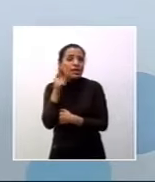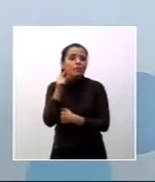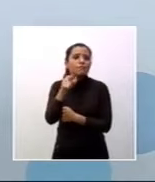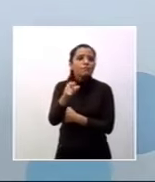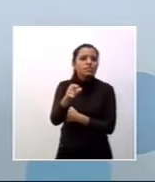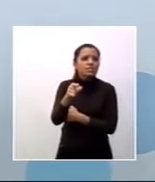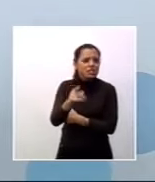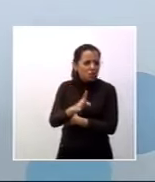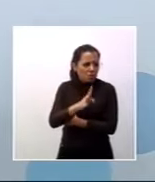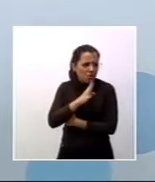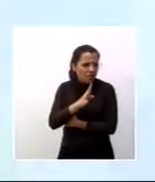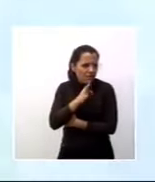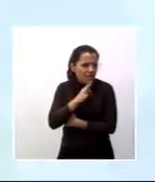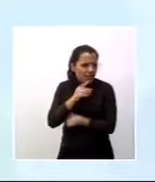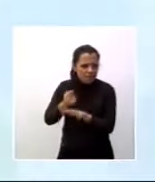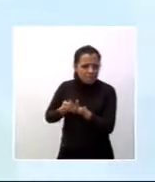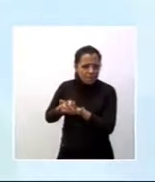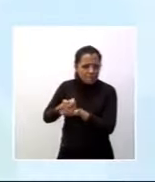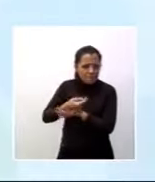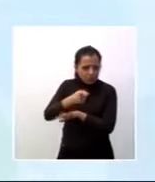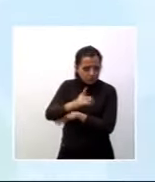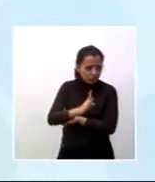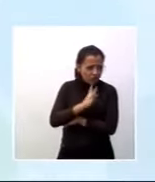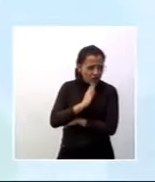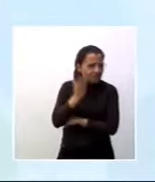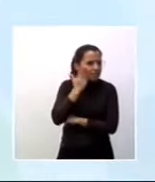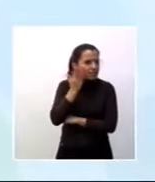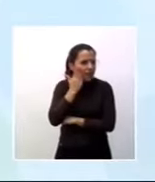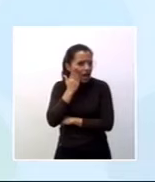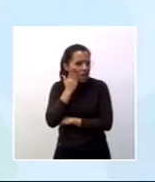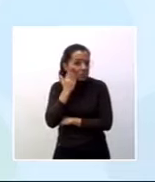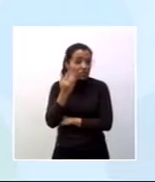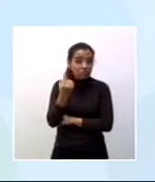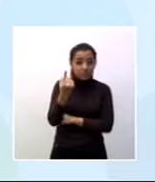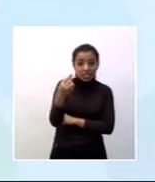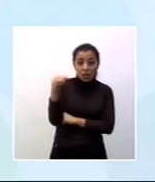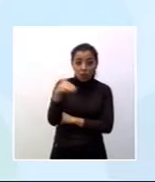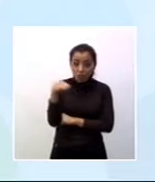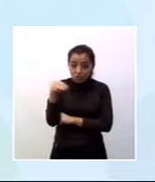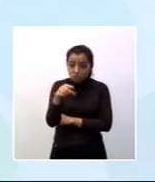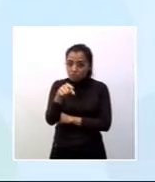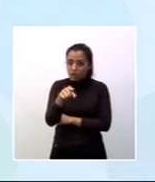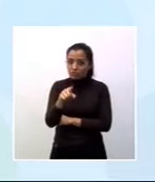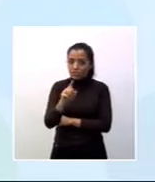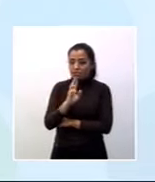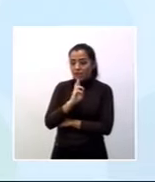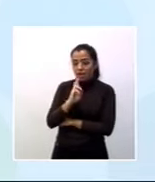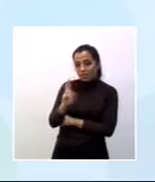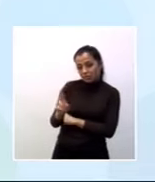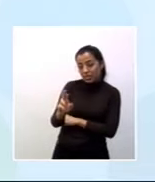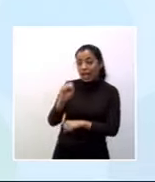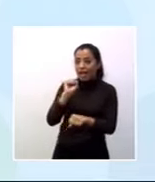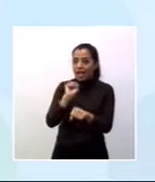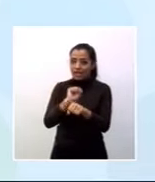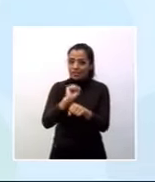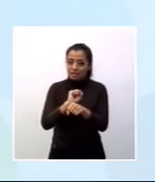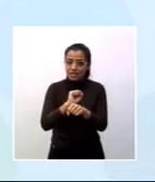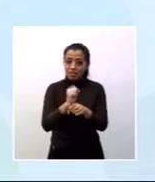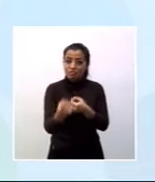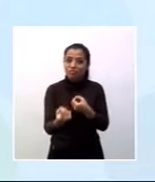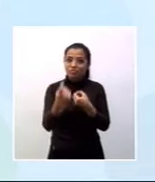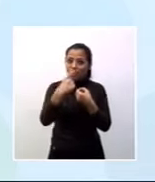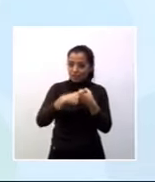fake news o que que você acha que é fake news tá a gente vai deixar um minutinho aí para vocês responderem e aí a gente já volta